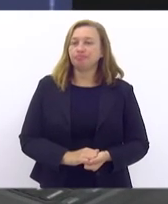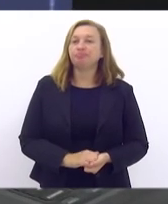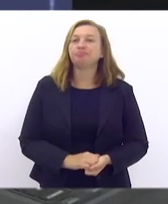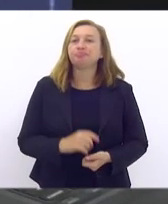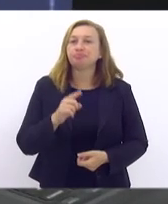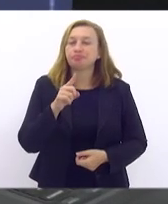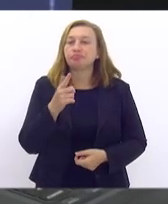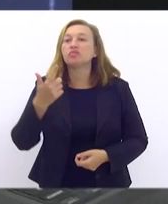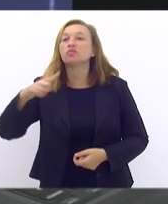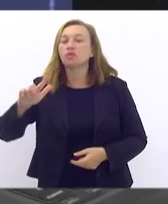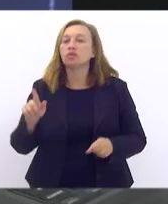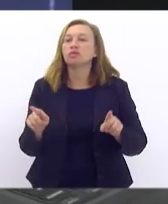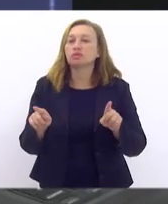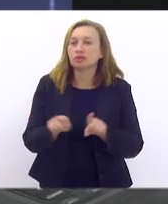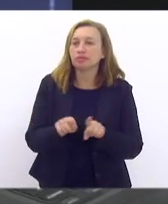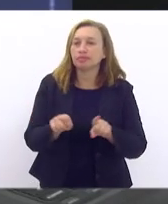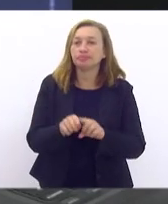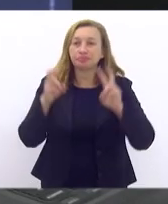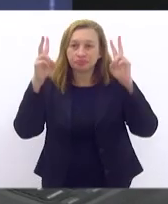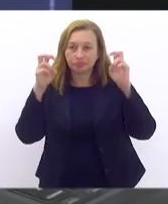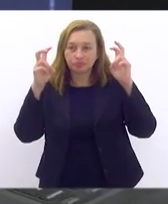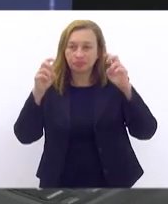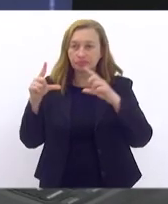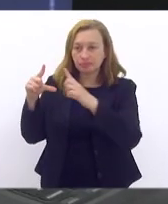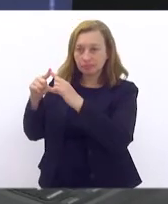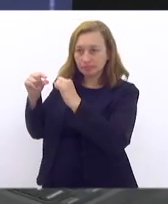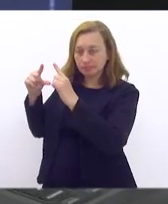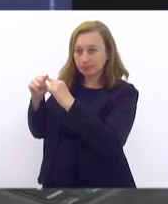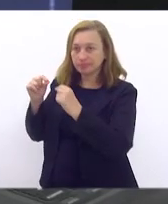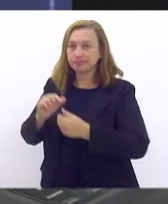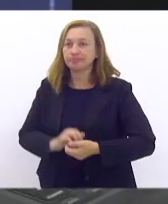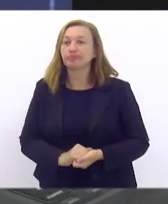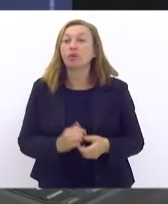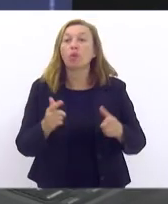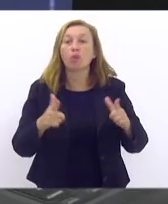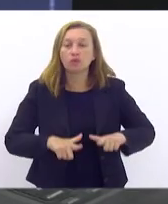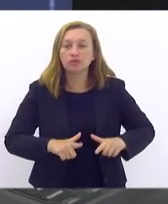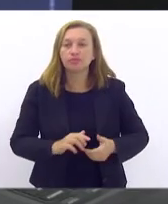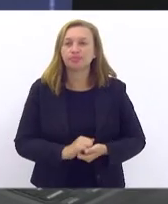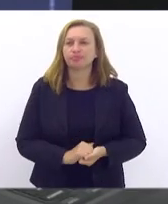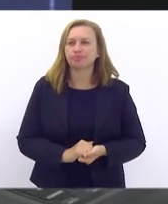Esse aqui é um outro caso também de Brasília, onde